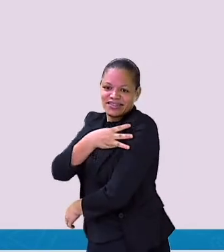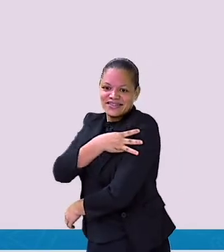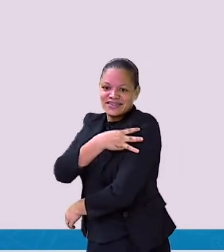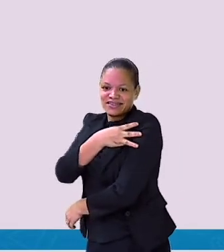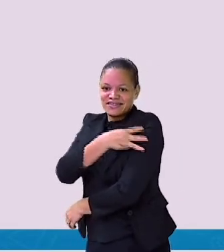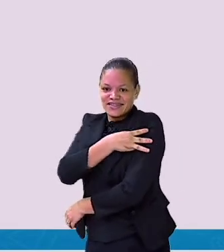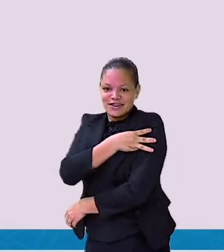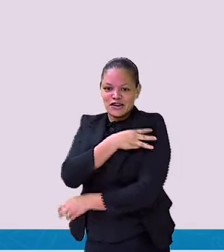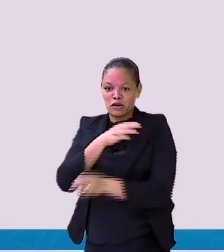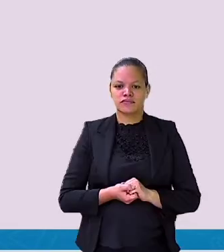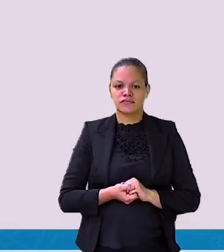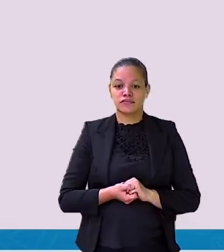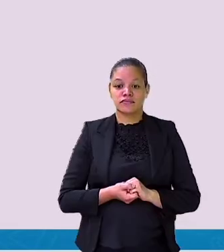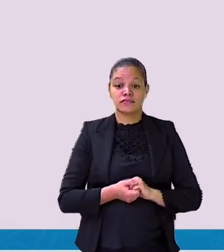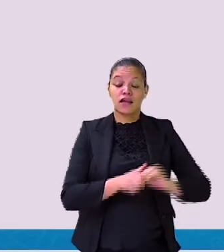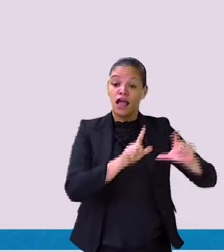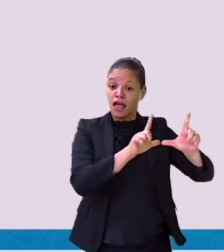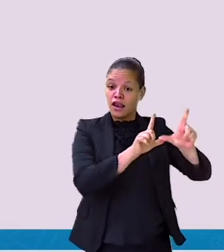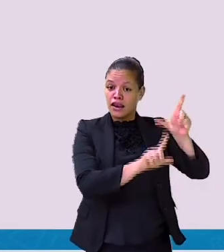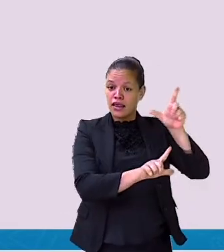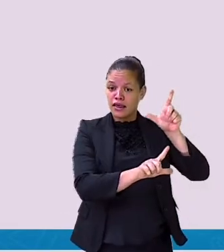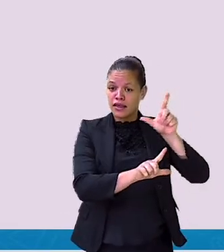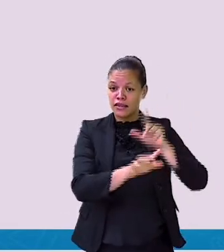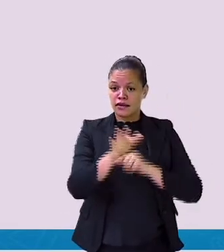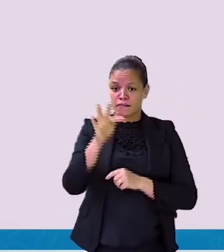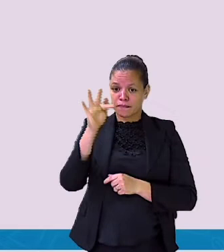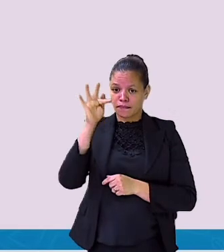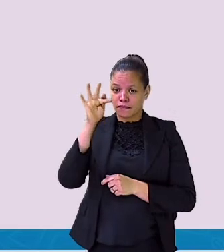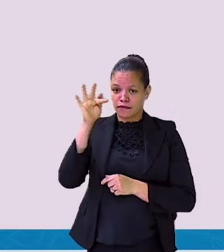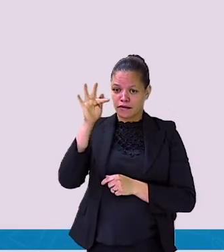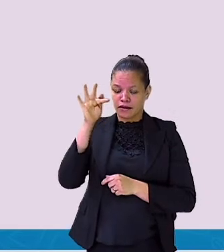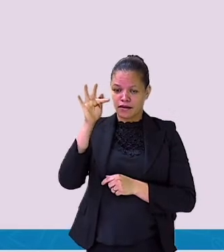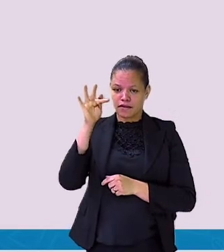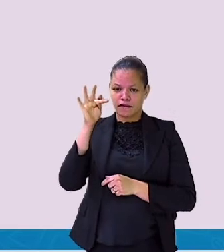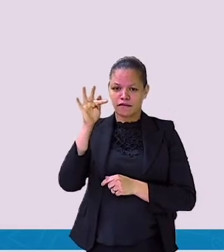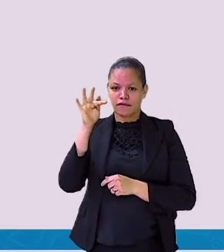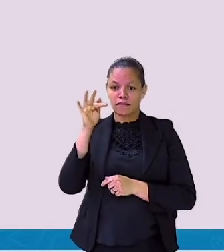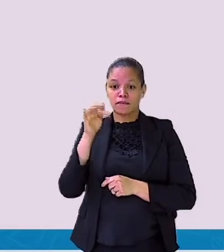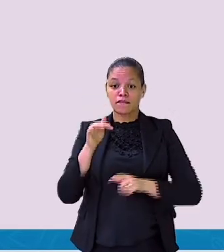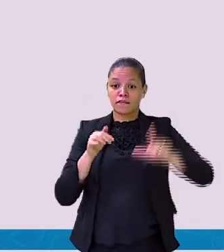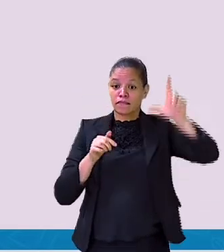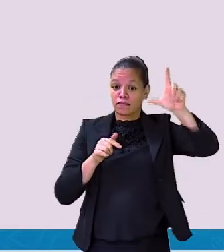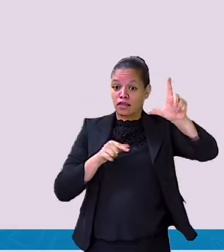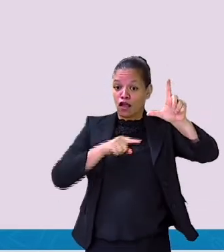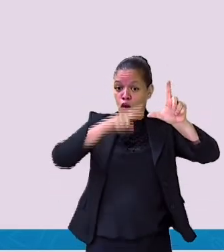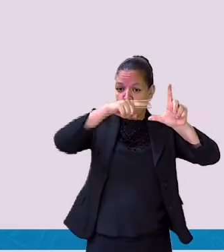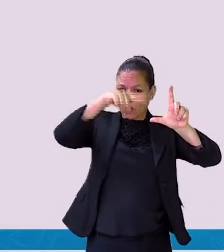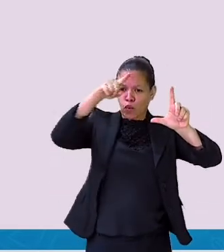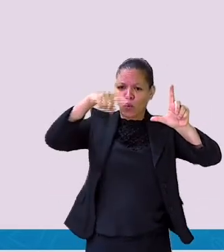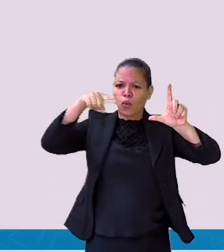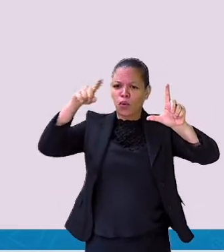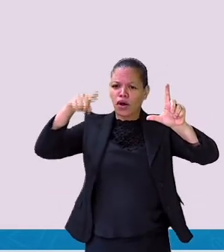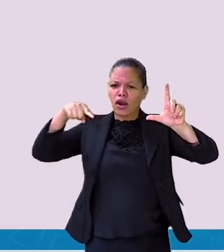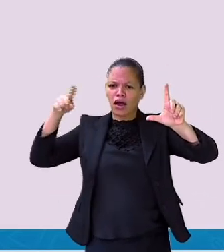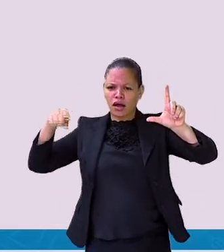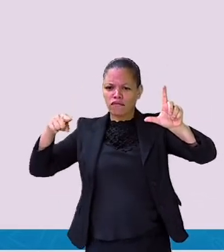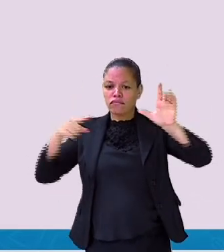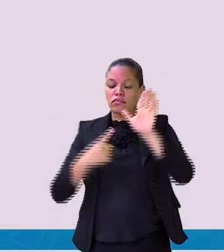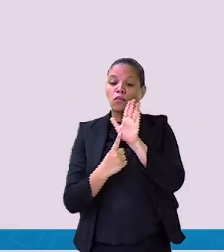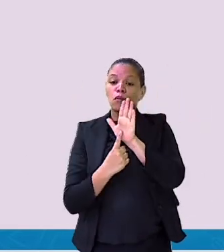citada no enunciado. Agora a letra F. De acordo com o gráfico, quantas